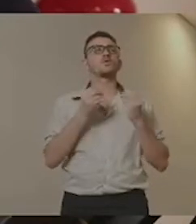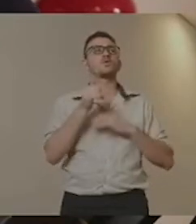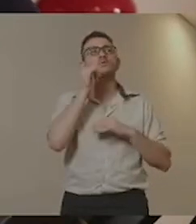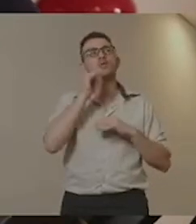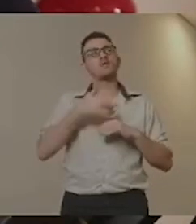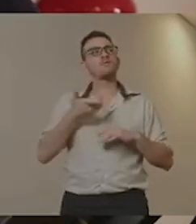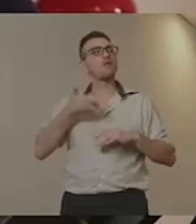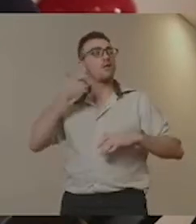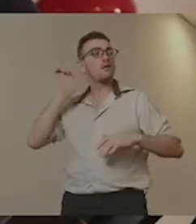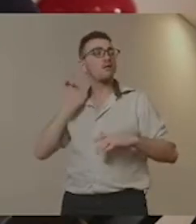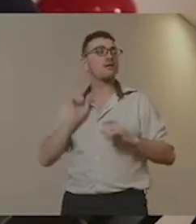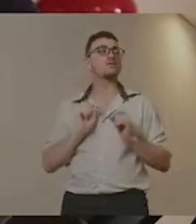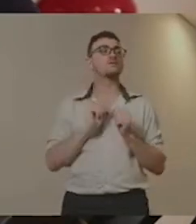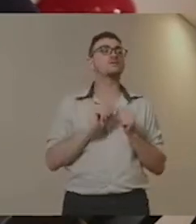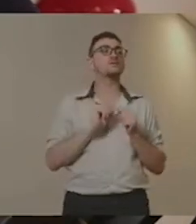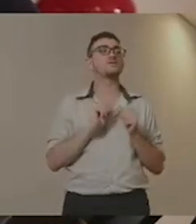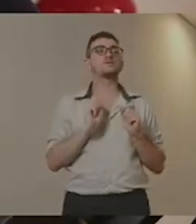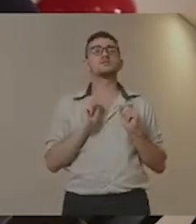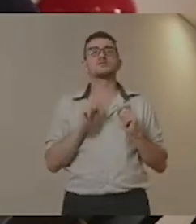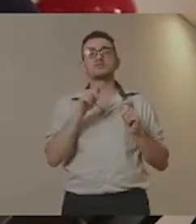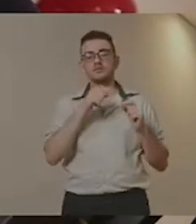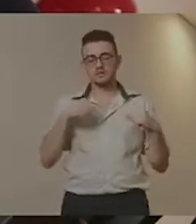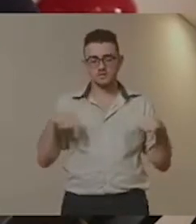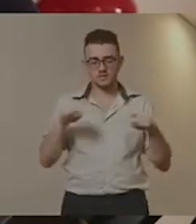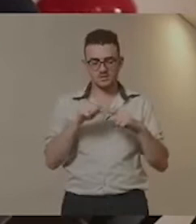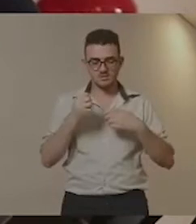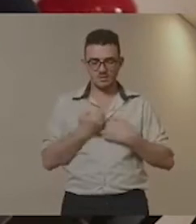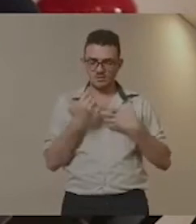de rima, eu estava trazendo essas batalhas, fazendo